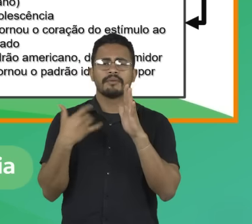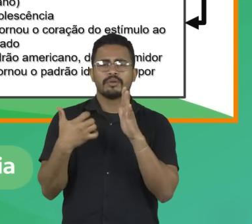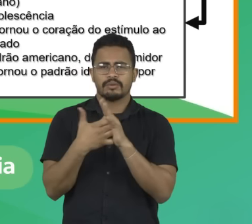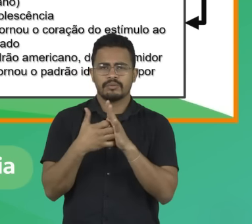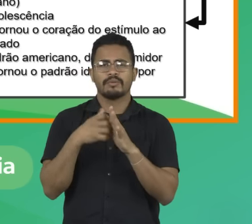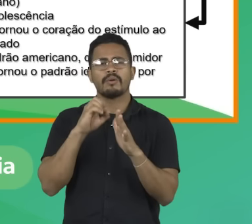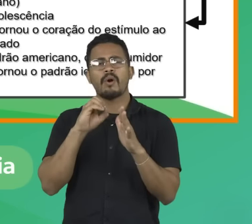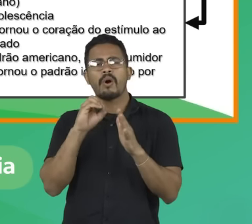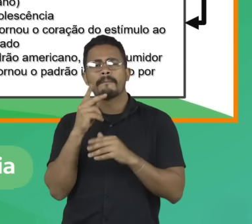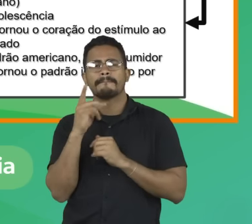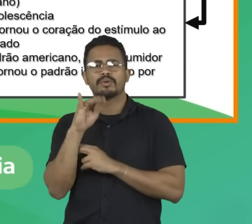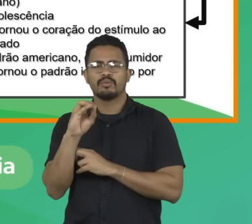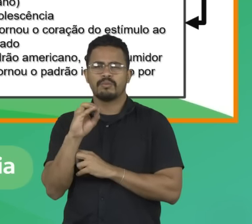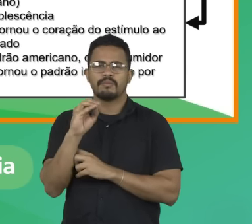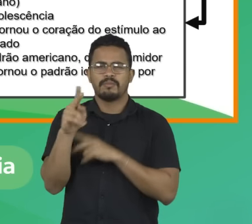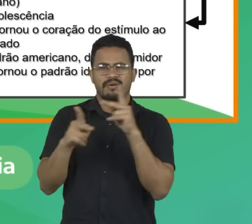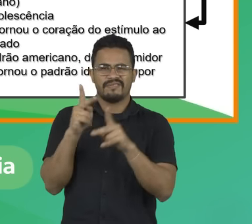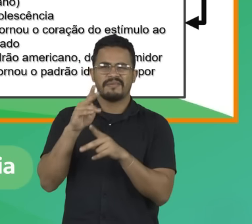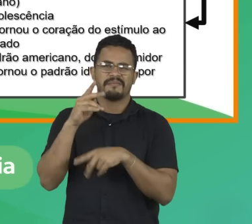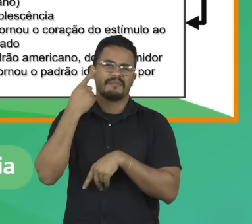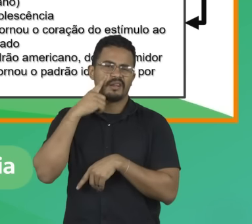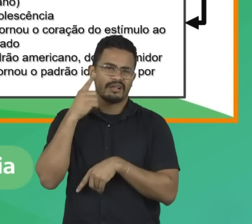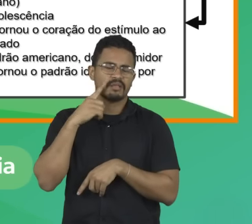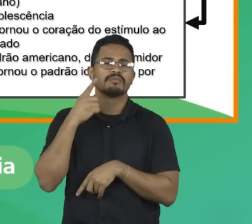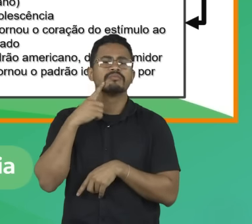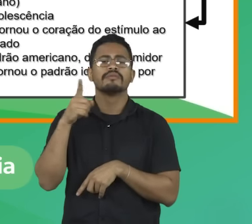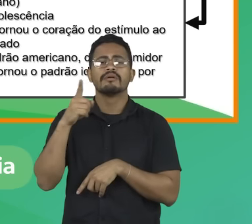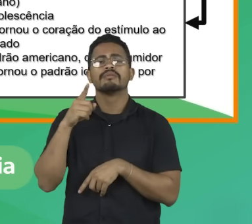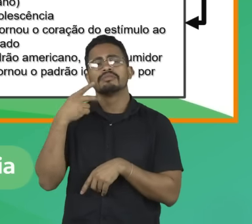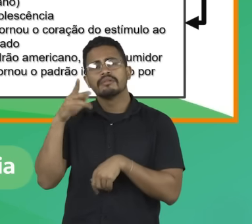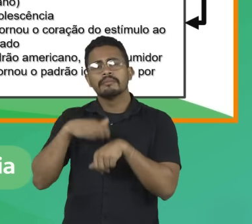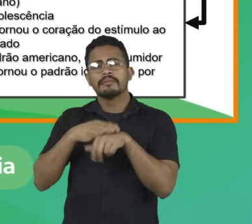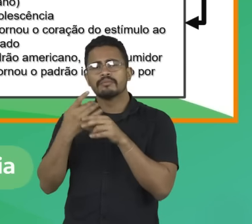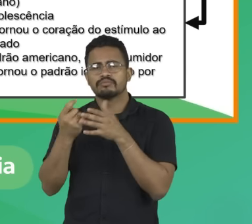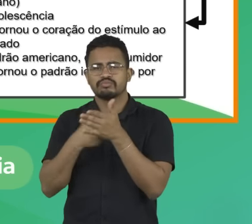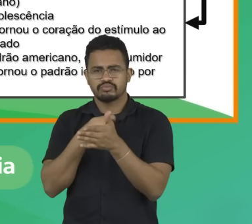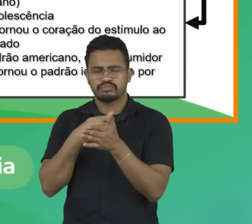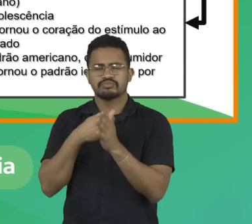americano. Nessa autobiografia e na teoria do consumo dele, que ele escreveu em